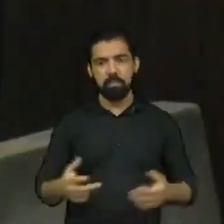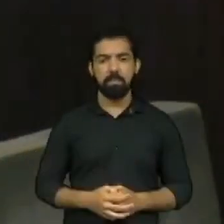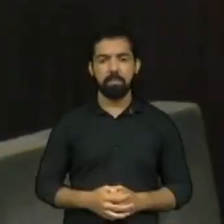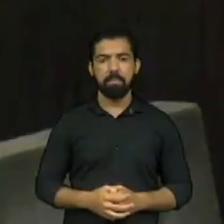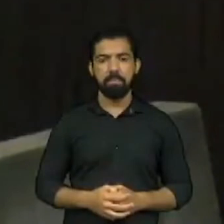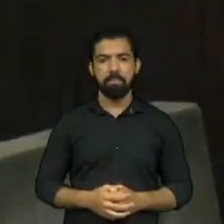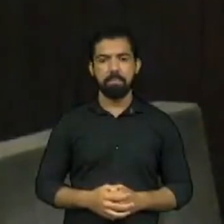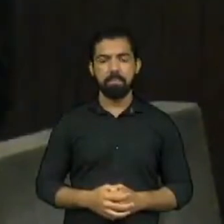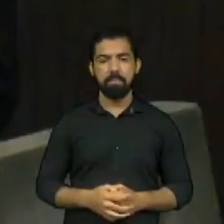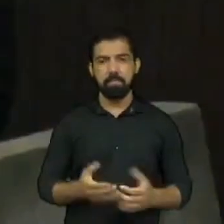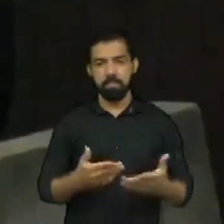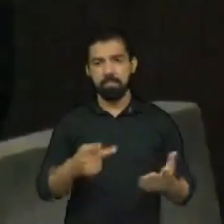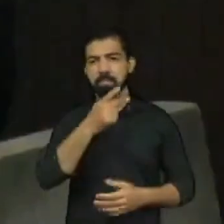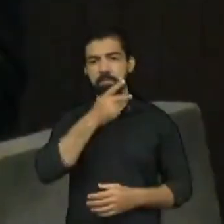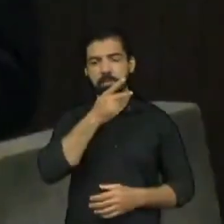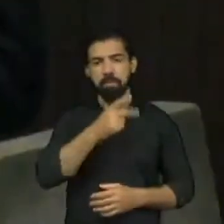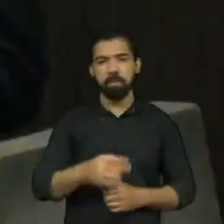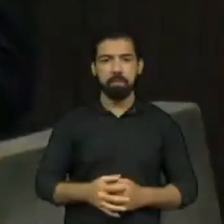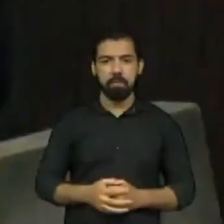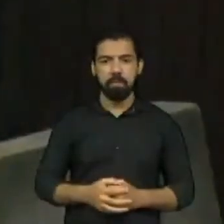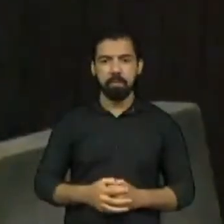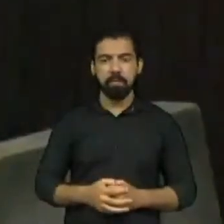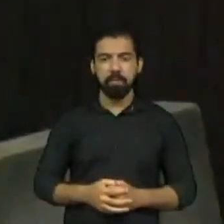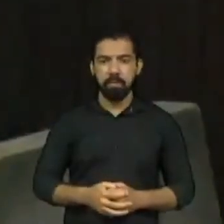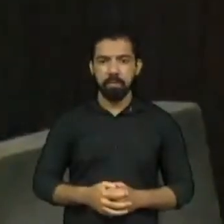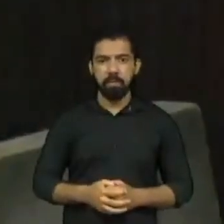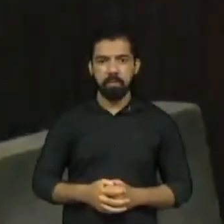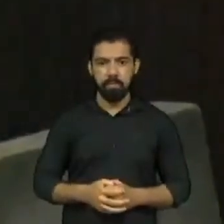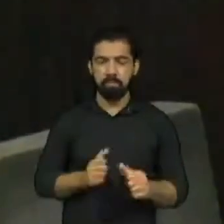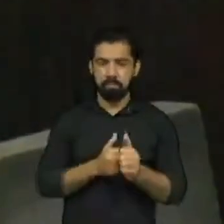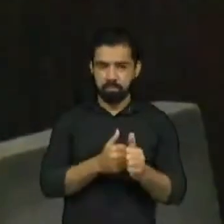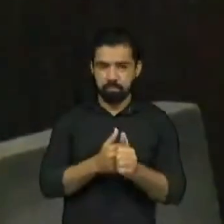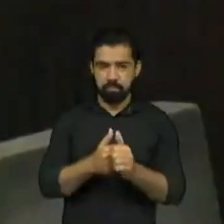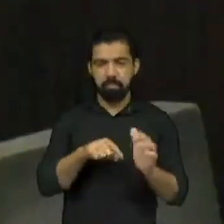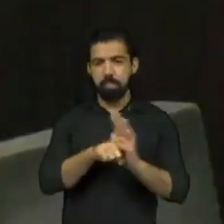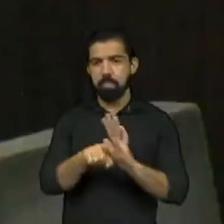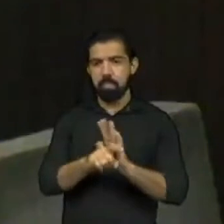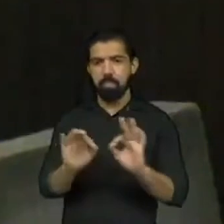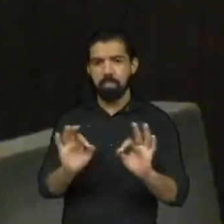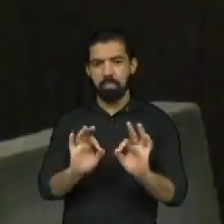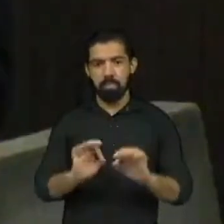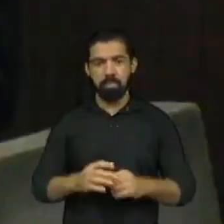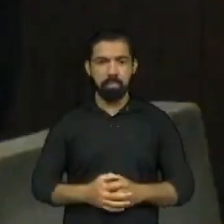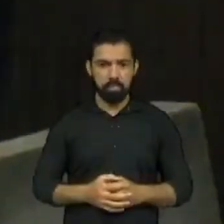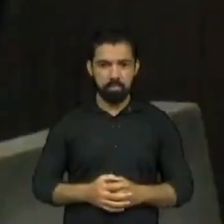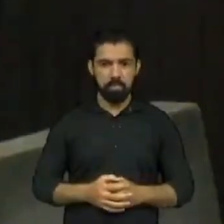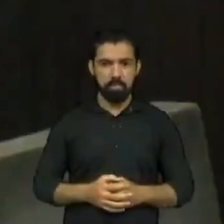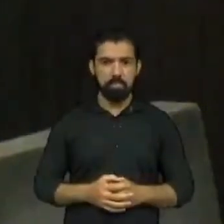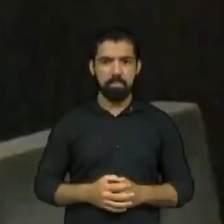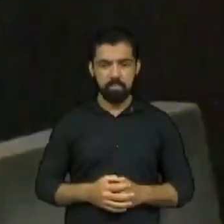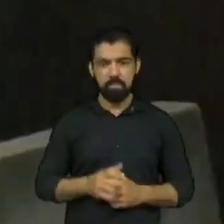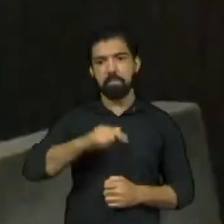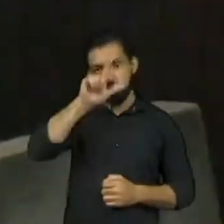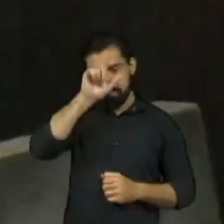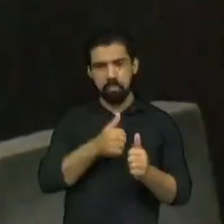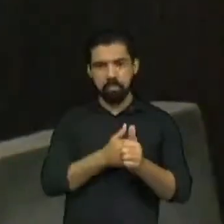PP e de tantos outros partidos, que segui, sem perguntar como e para onde ia, seguindo a